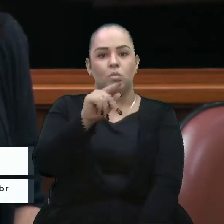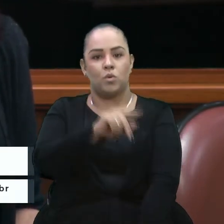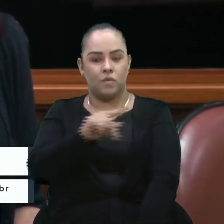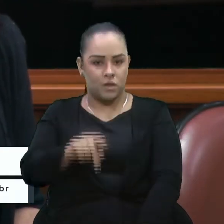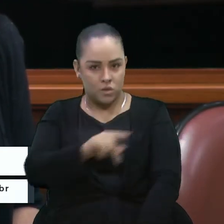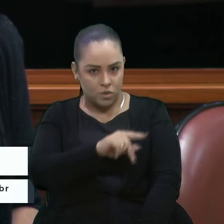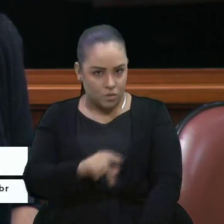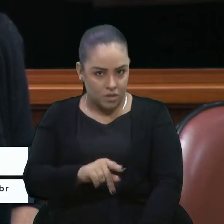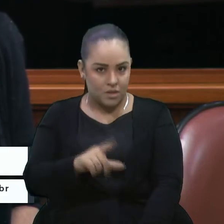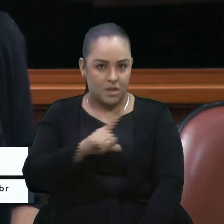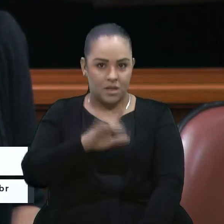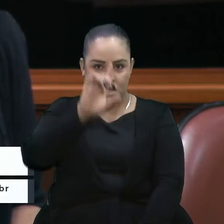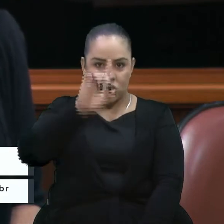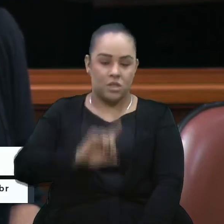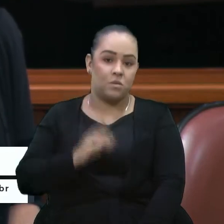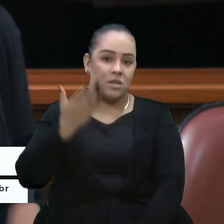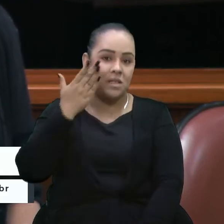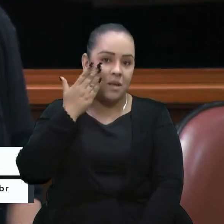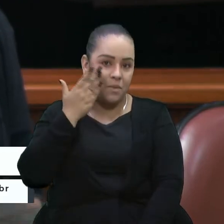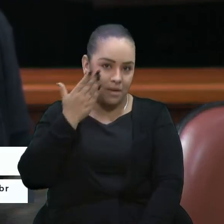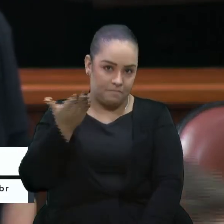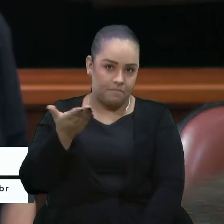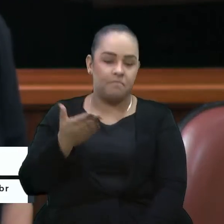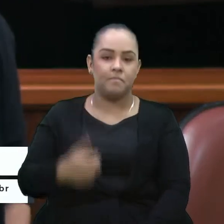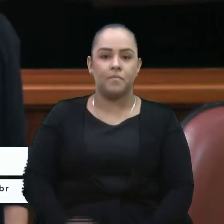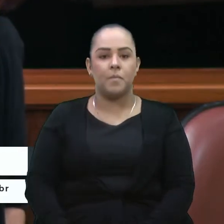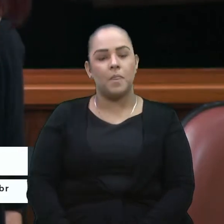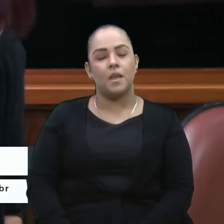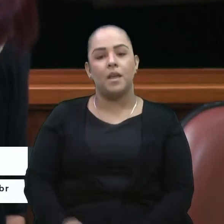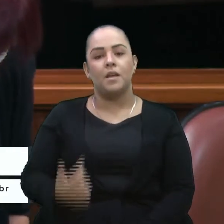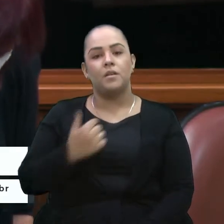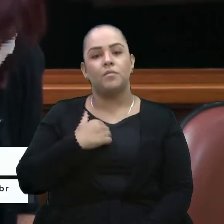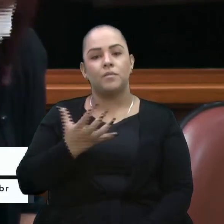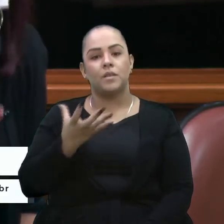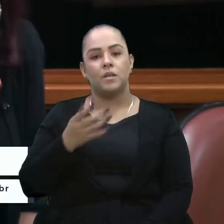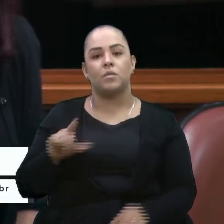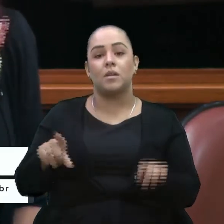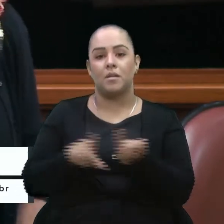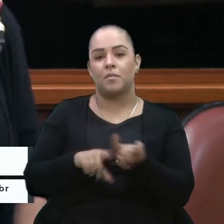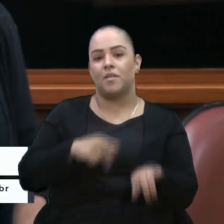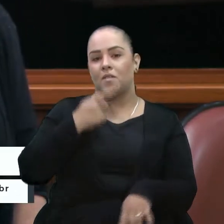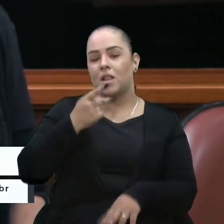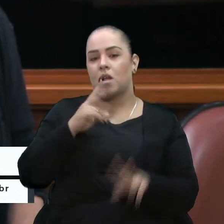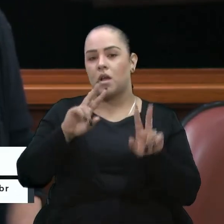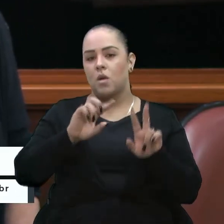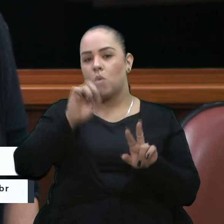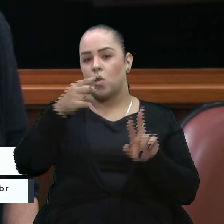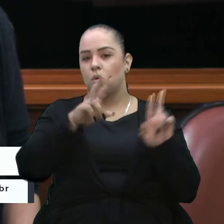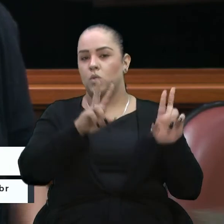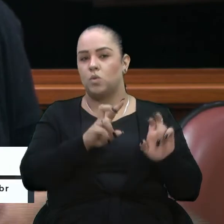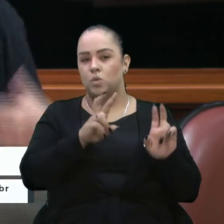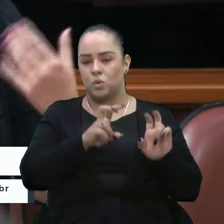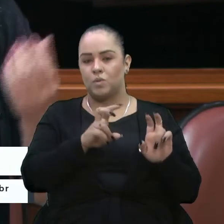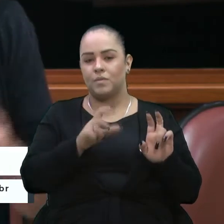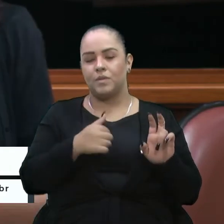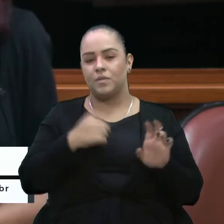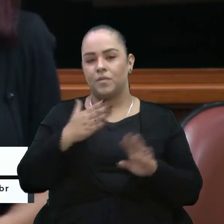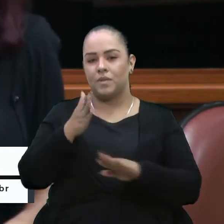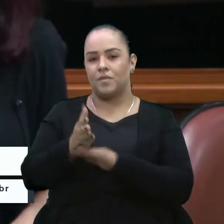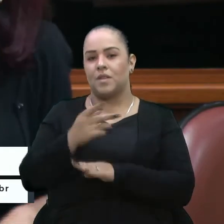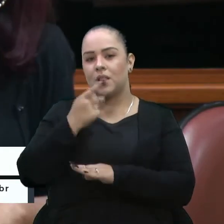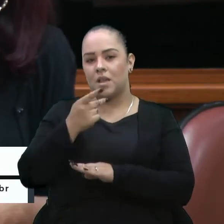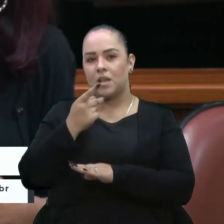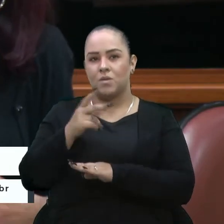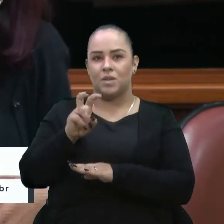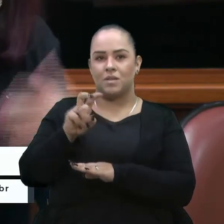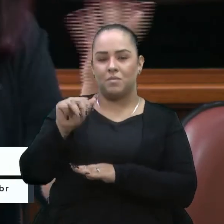escolar tem esse direito de saber. Eu queria também colocar um outro assunto que eu ia falar antes nos 5 minutos,